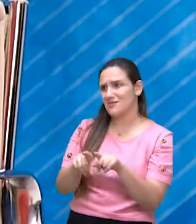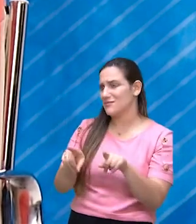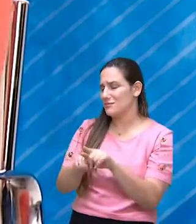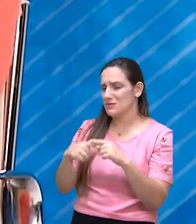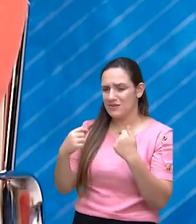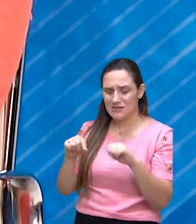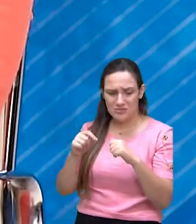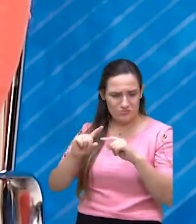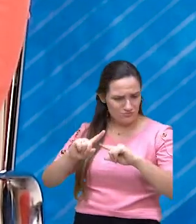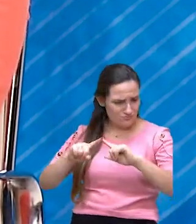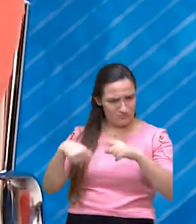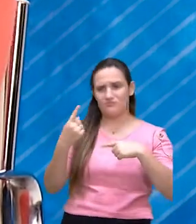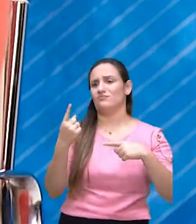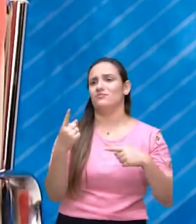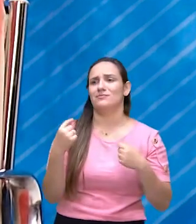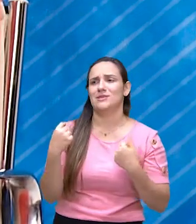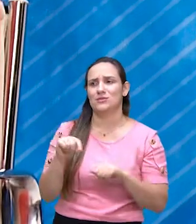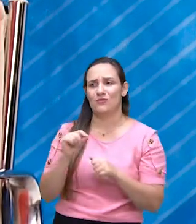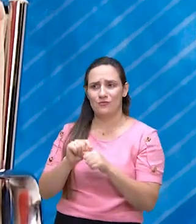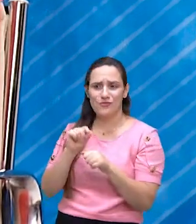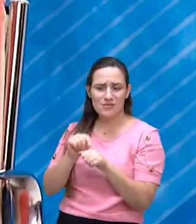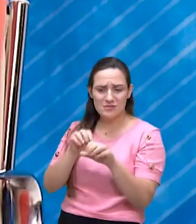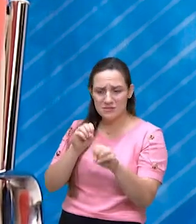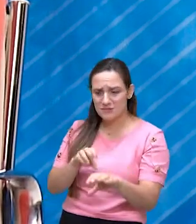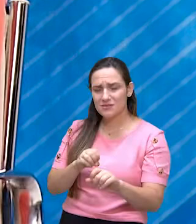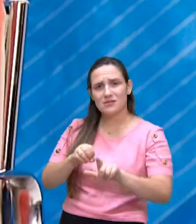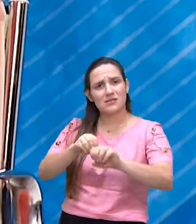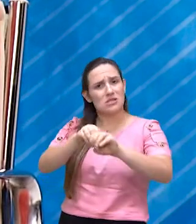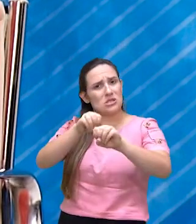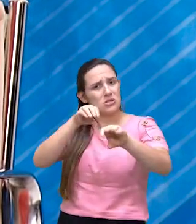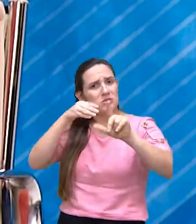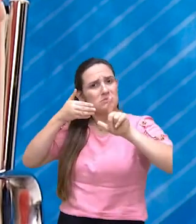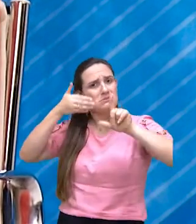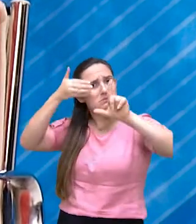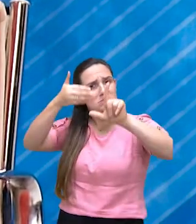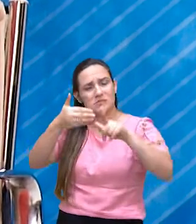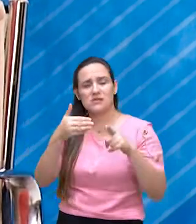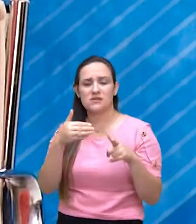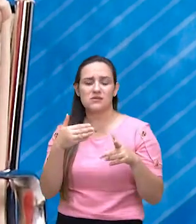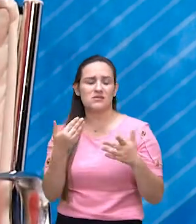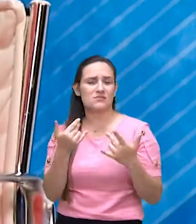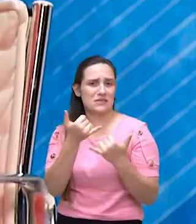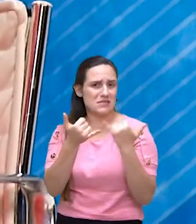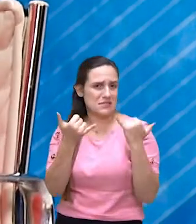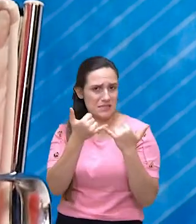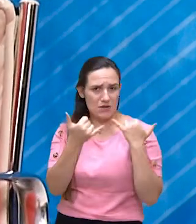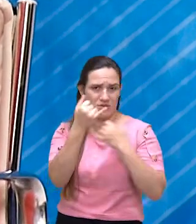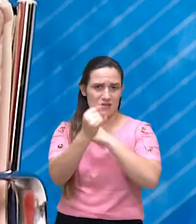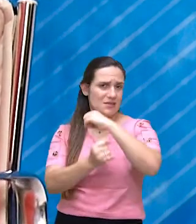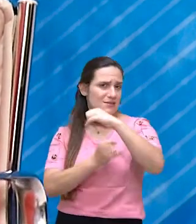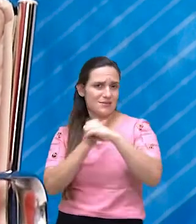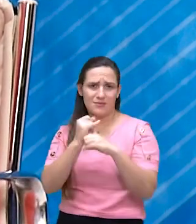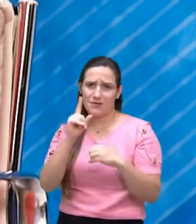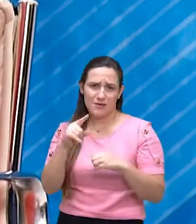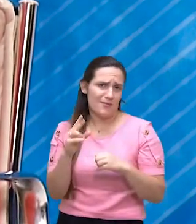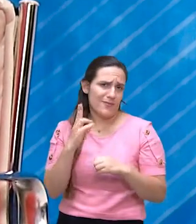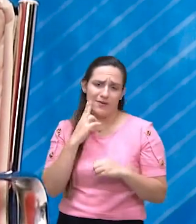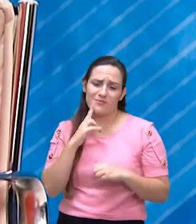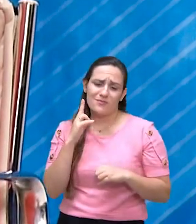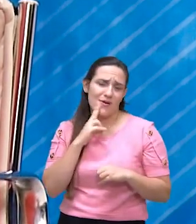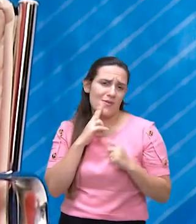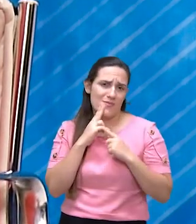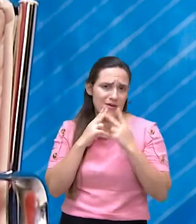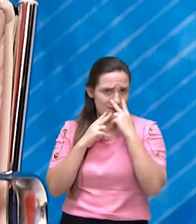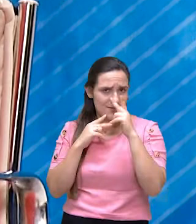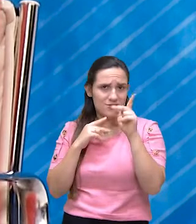nós tivemos que nos Reinventar com ensino a distância aulas E híbridas então